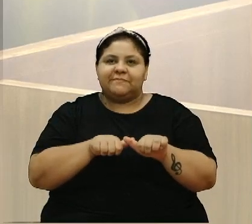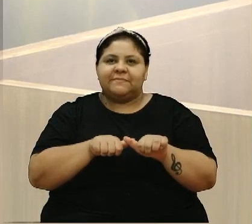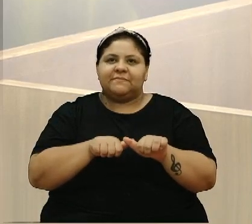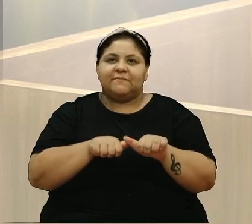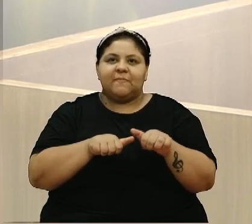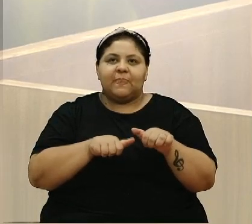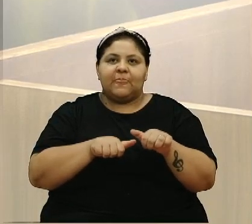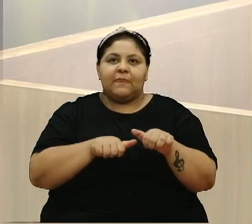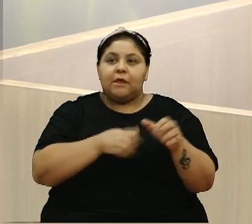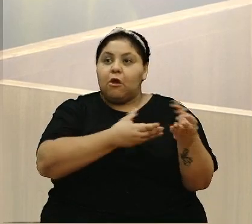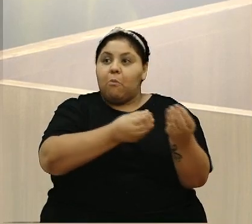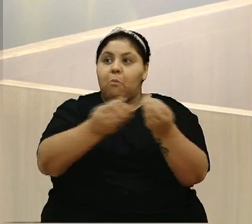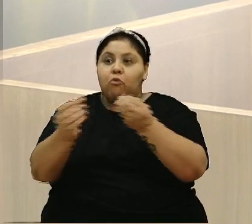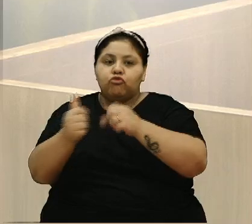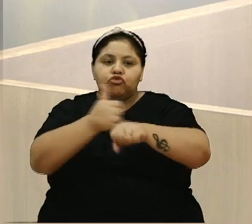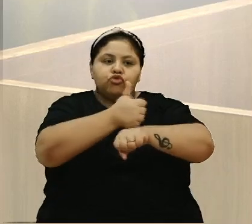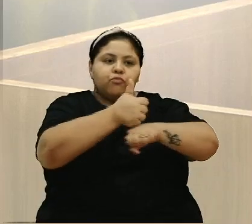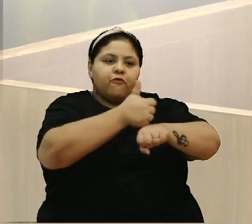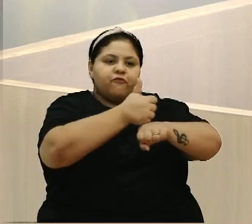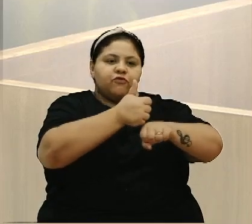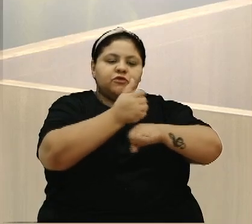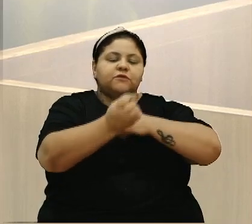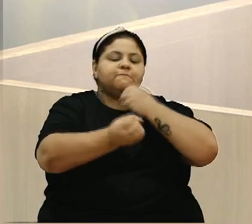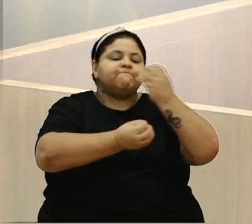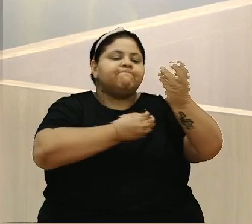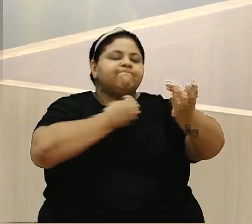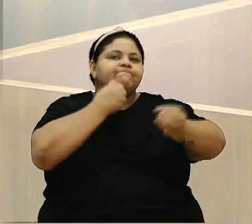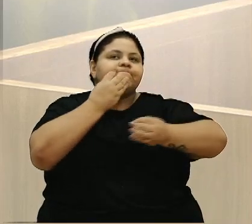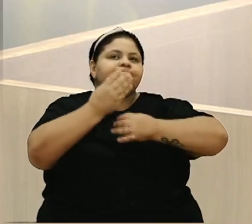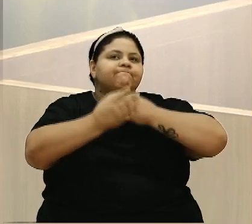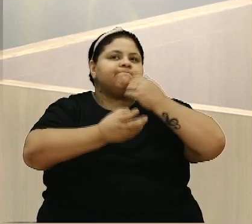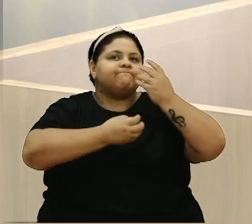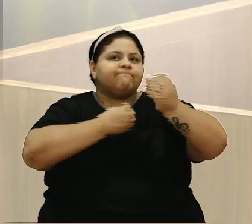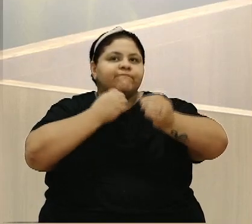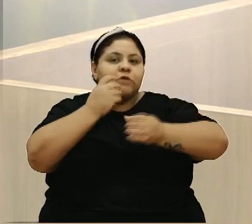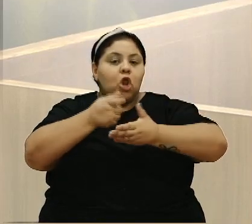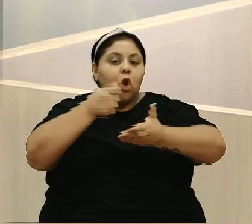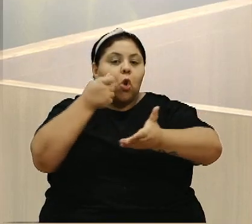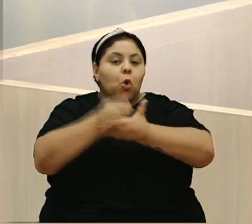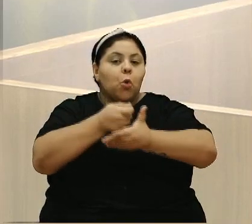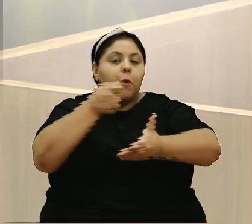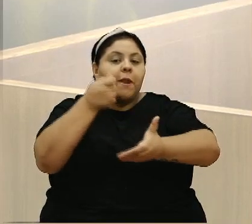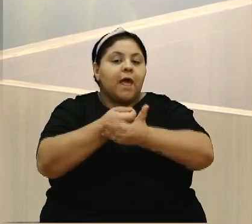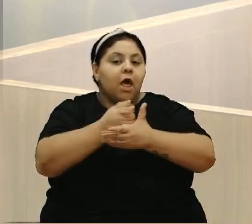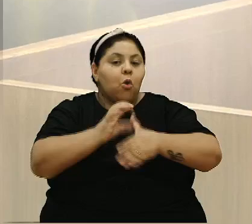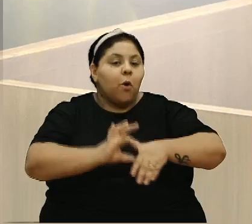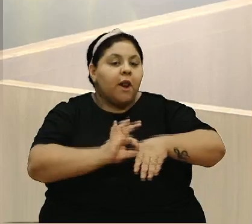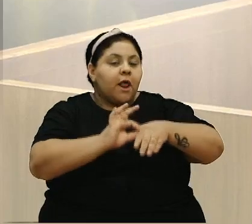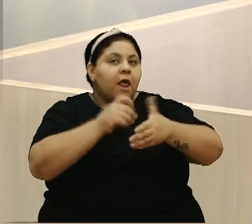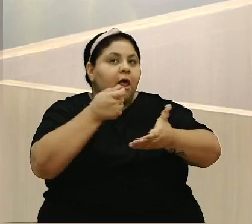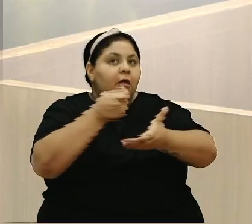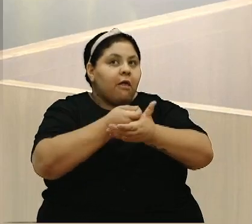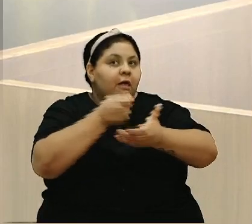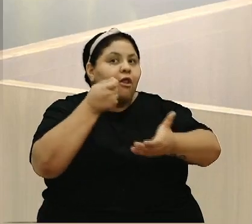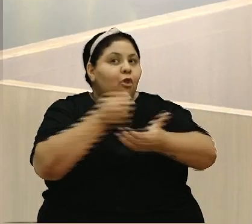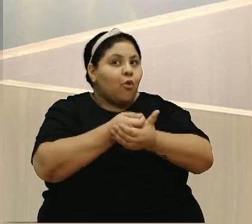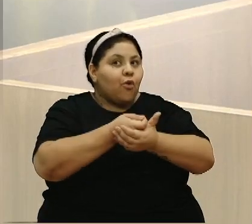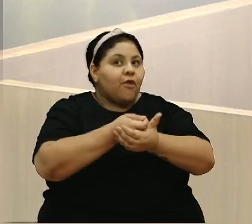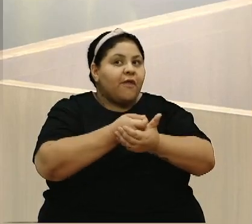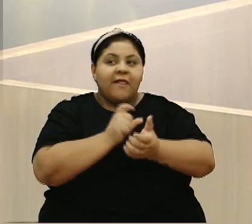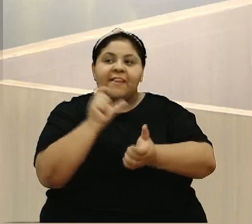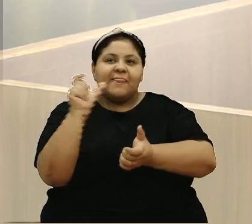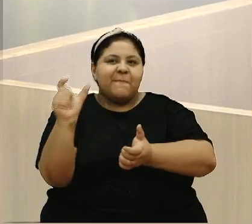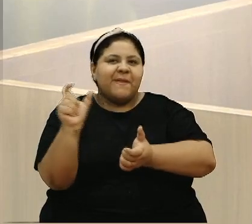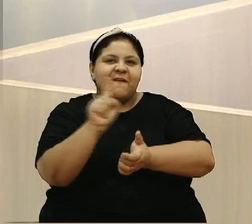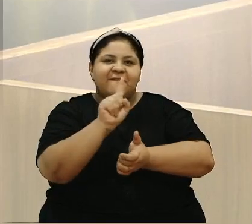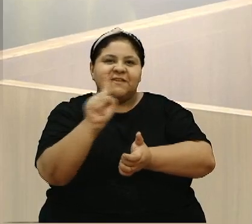Grandes poetas foram à frente de grandes batalhas, batalhas através da palavra e não das